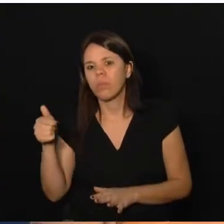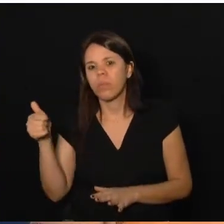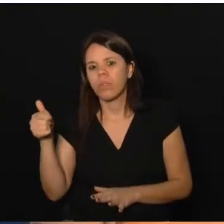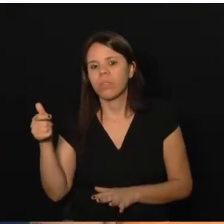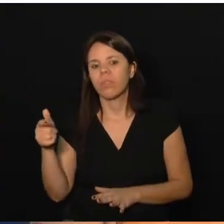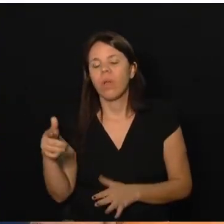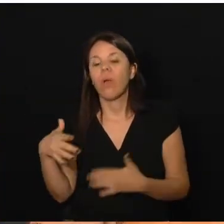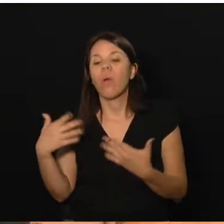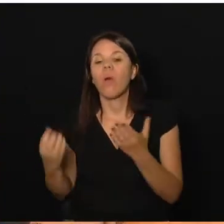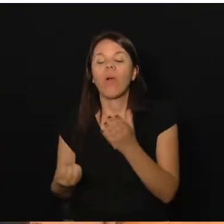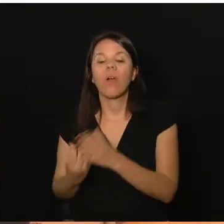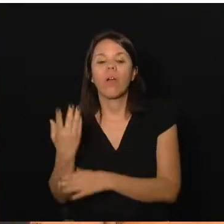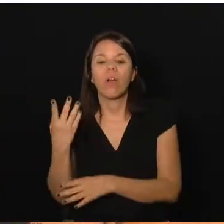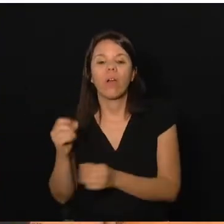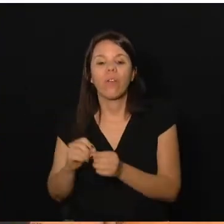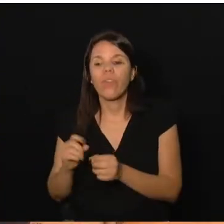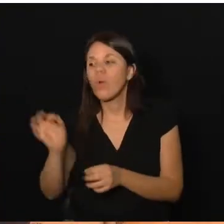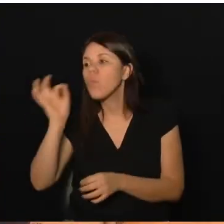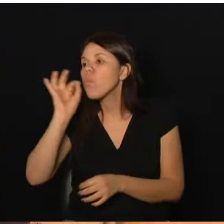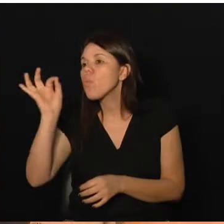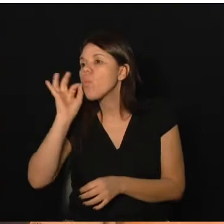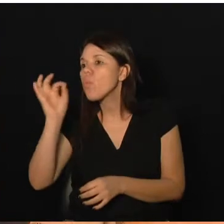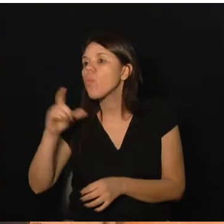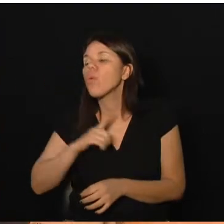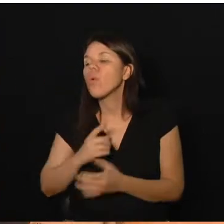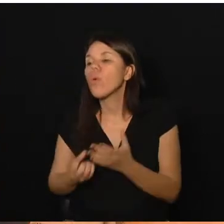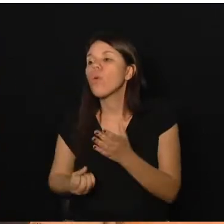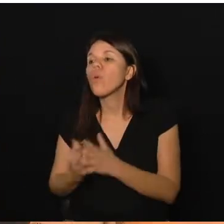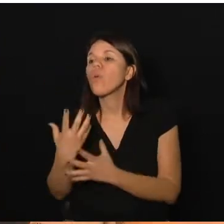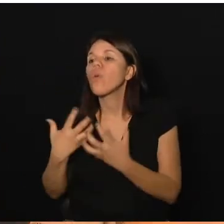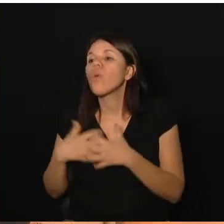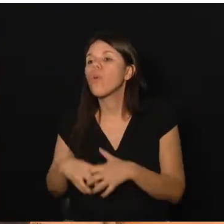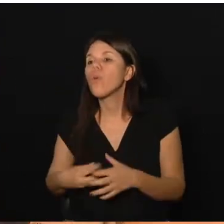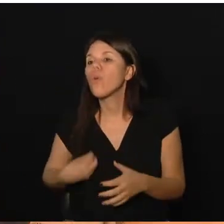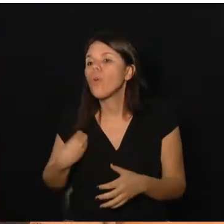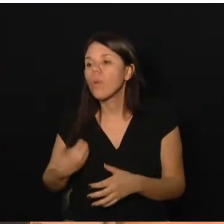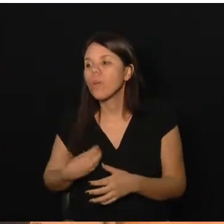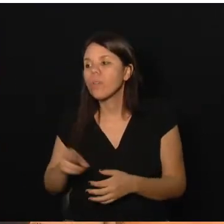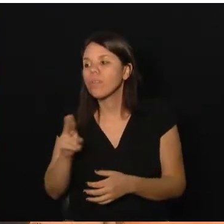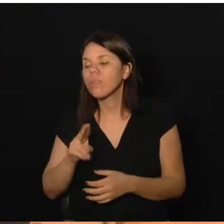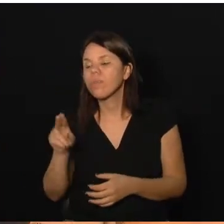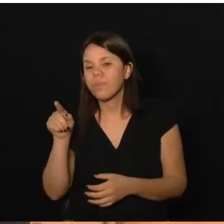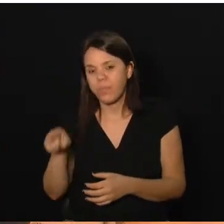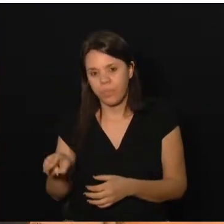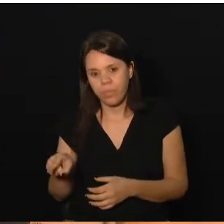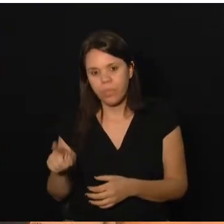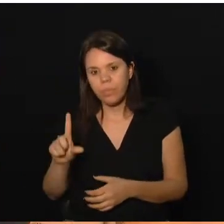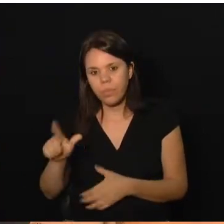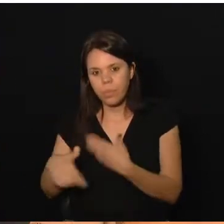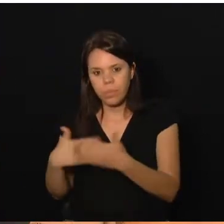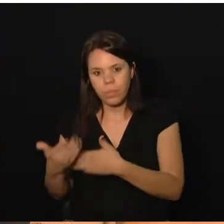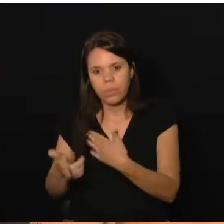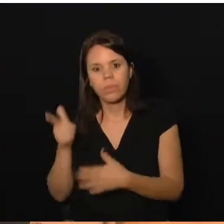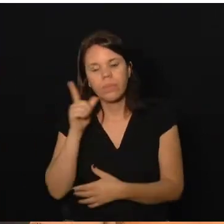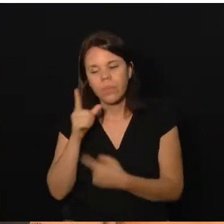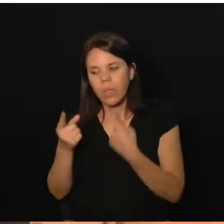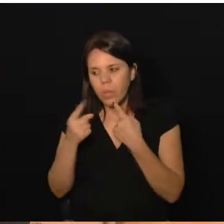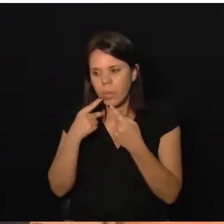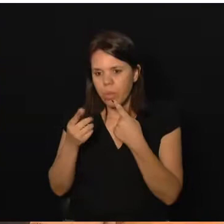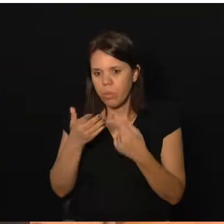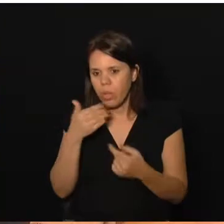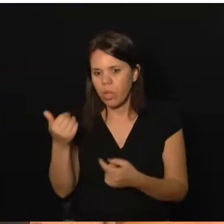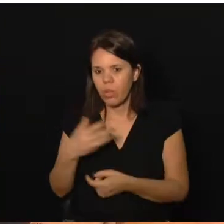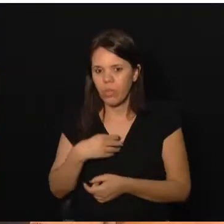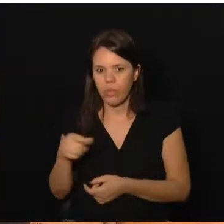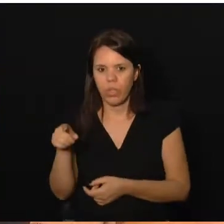os efeitos que a maconha tem. Porque, através dos efeitos, ele vai conseguir ter um diálogo um pouco melhor com esse